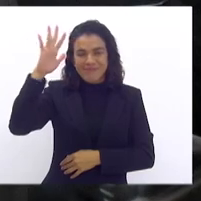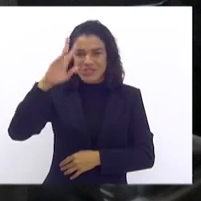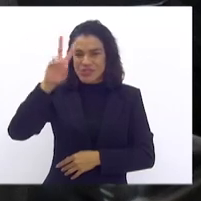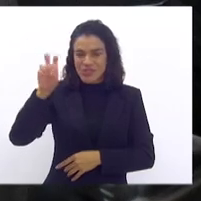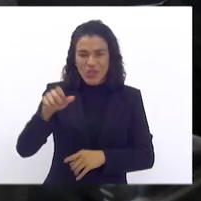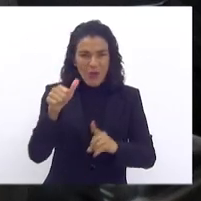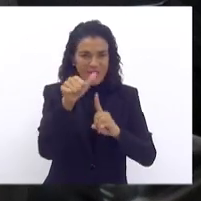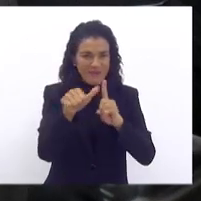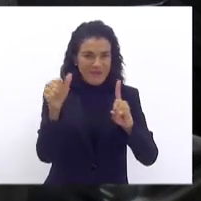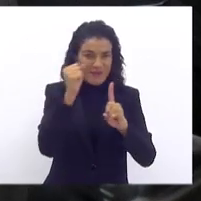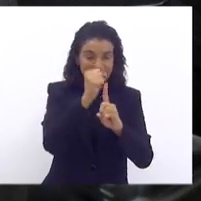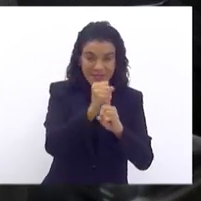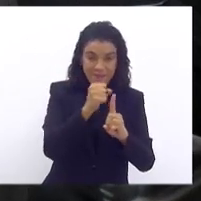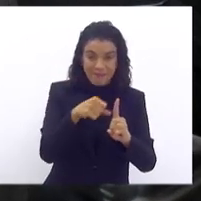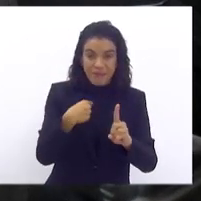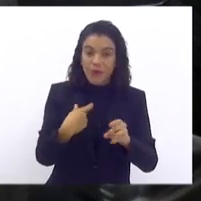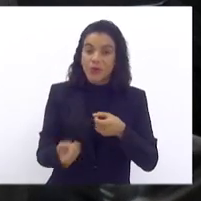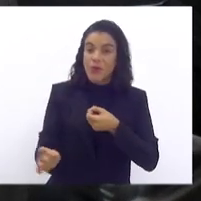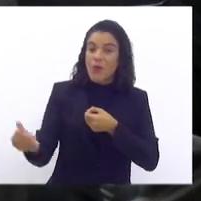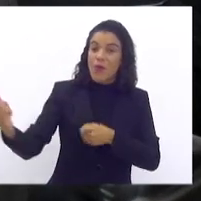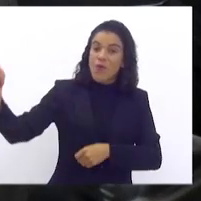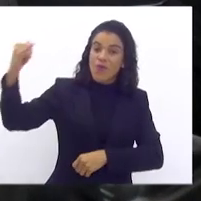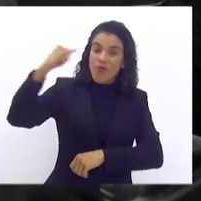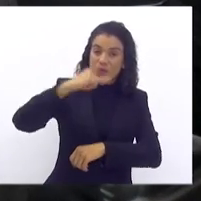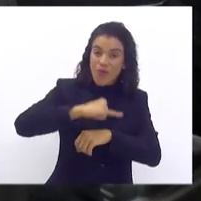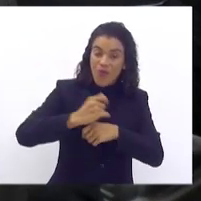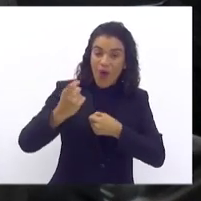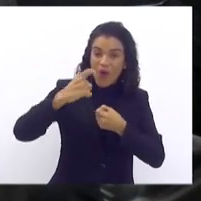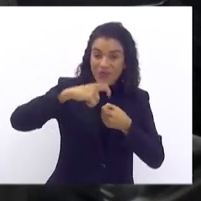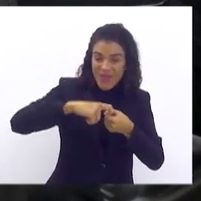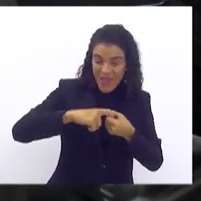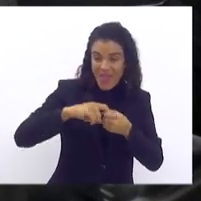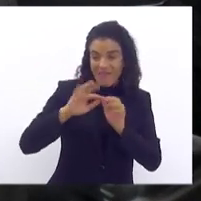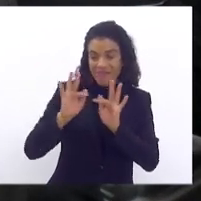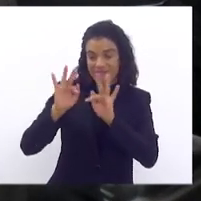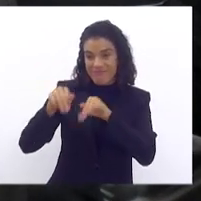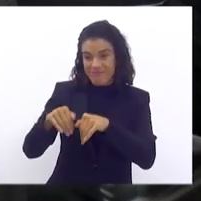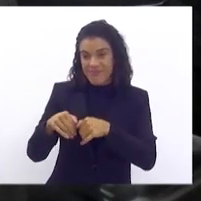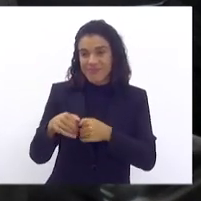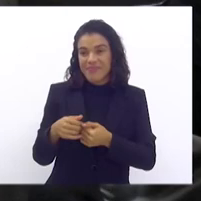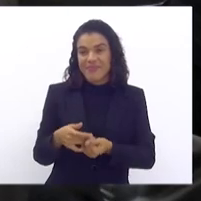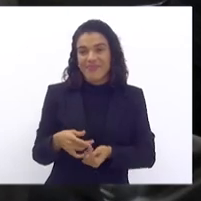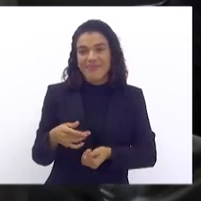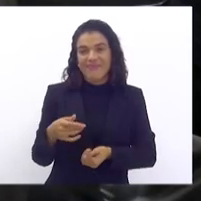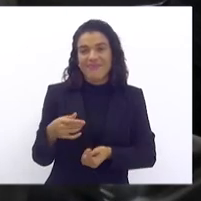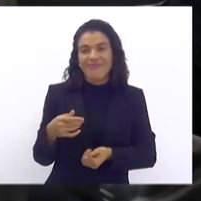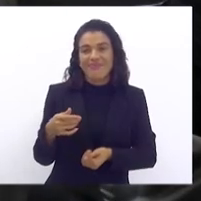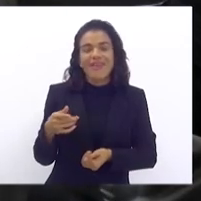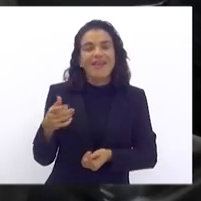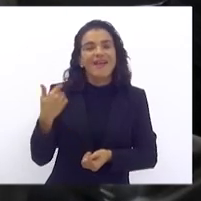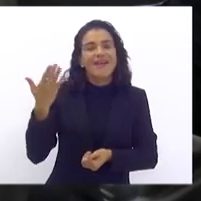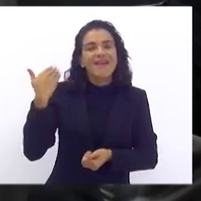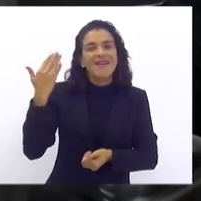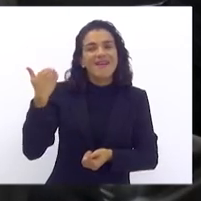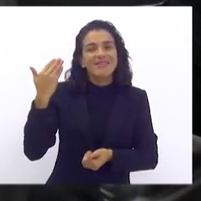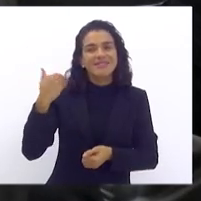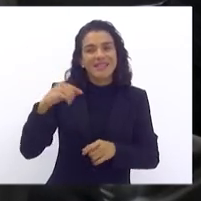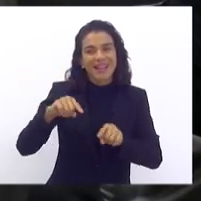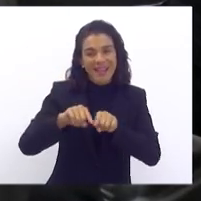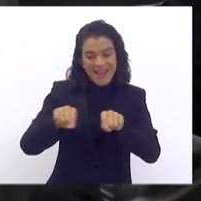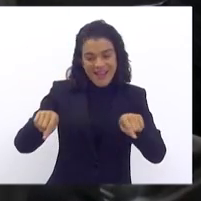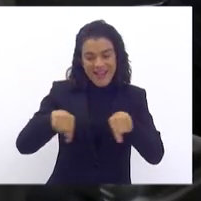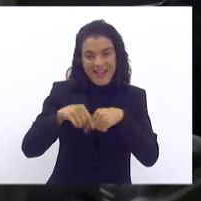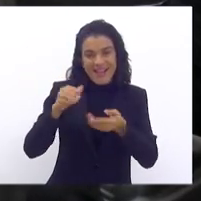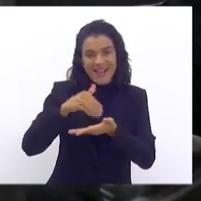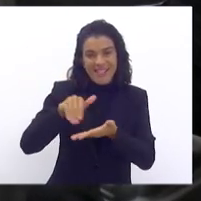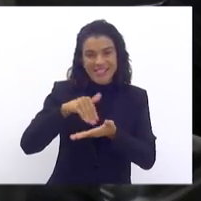eu voltei dos estudos, aqui eu lembro que eu estive no seu gabinete, na época, exercia a função de